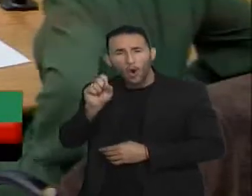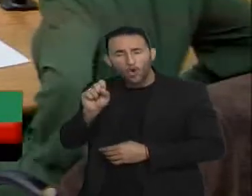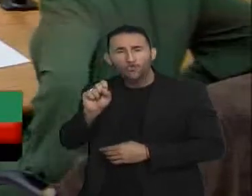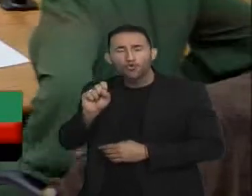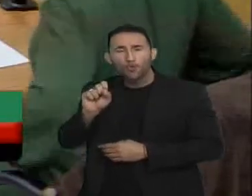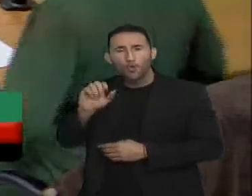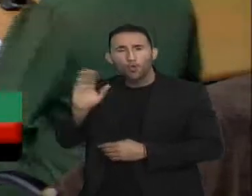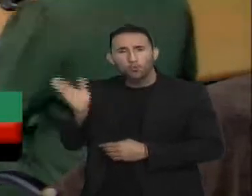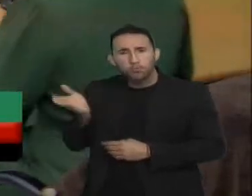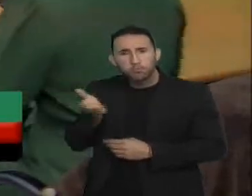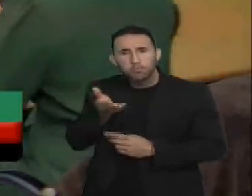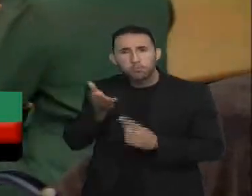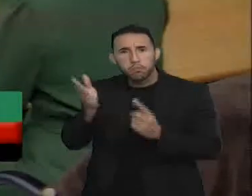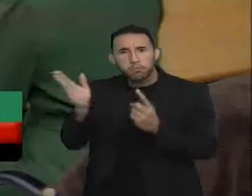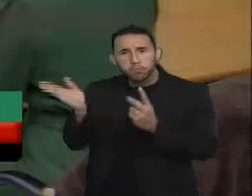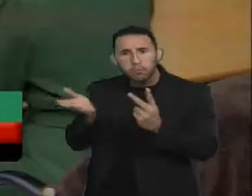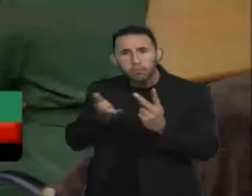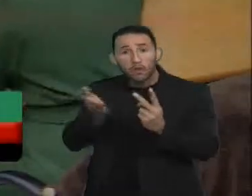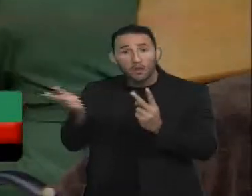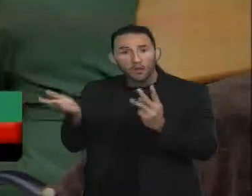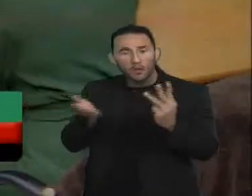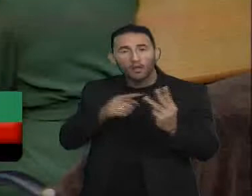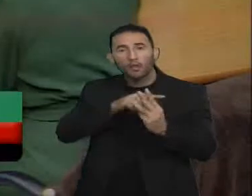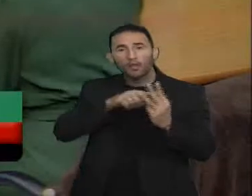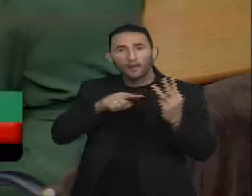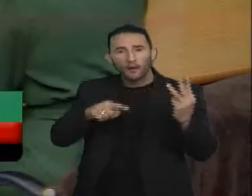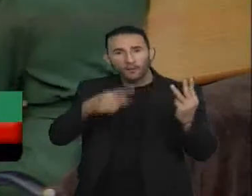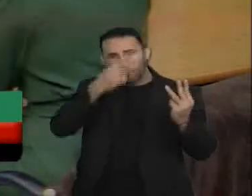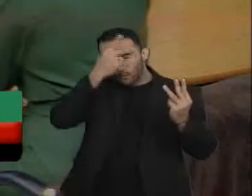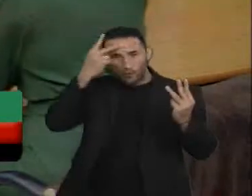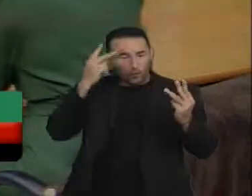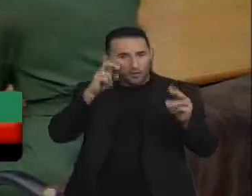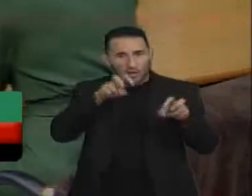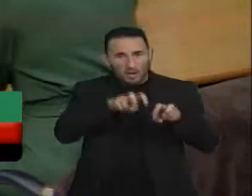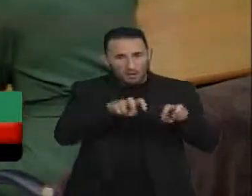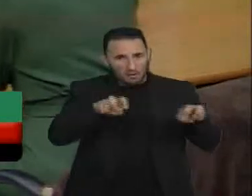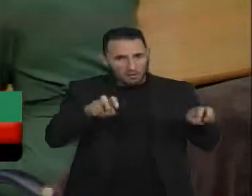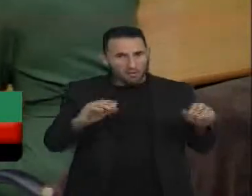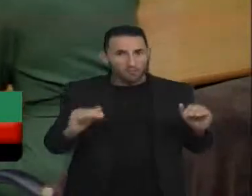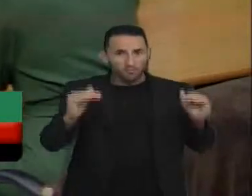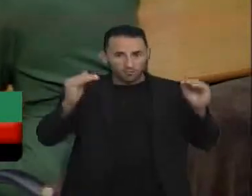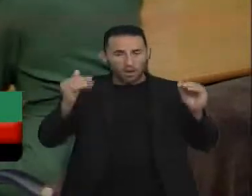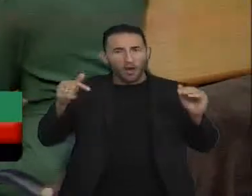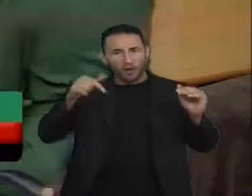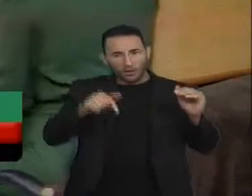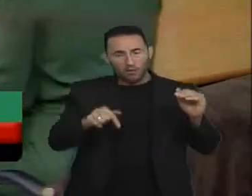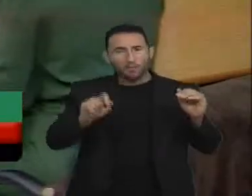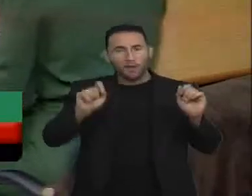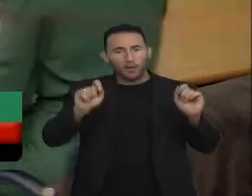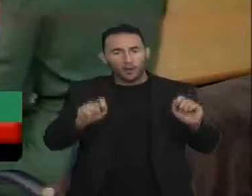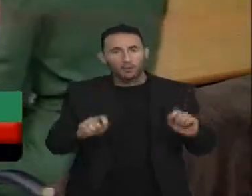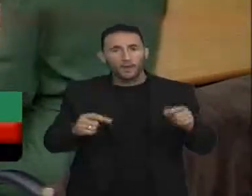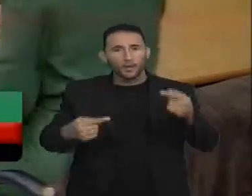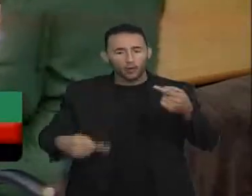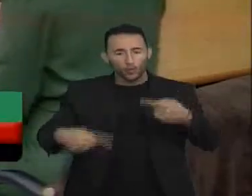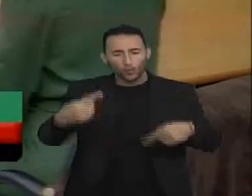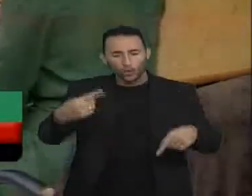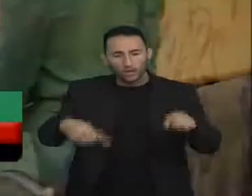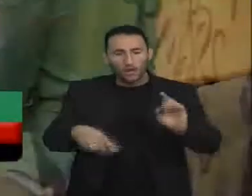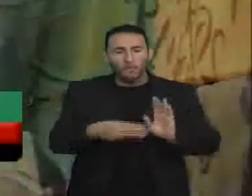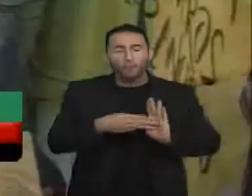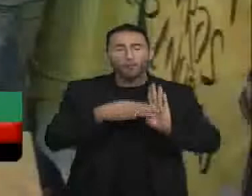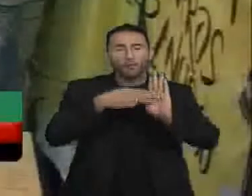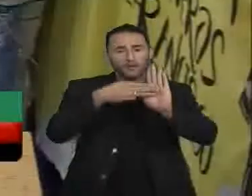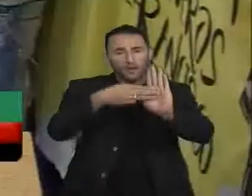demais fiquem na plateia para que possamos discutir a moção em homenagem a essa visita